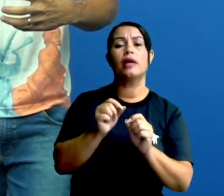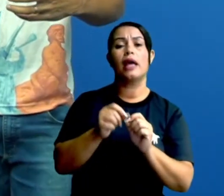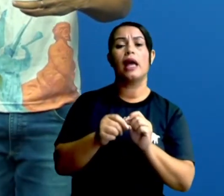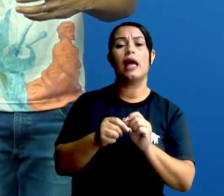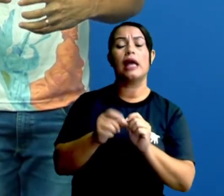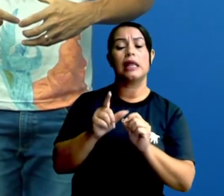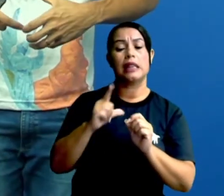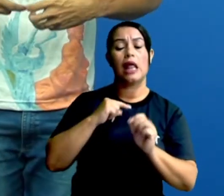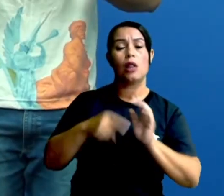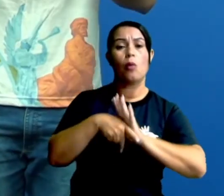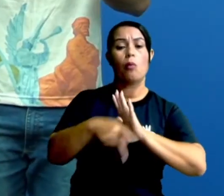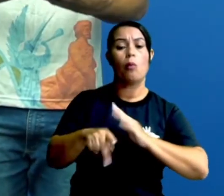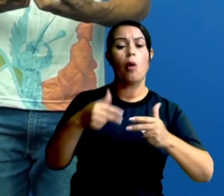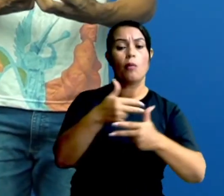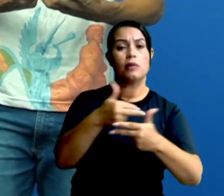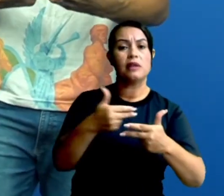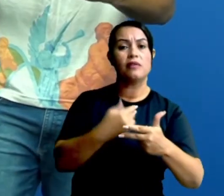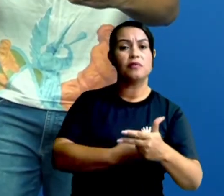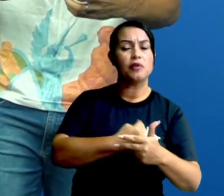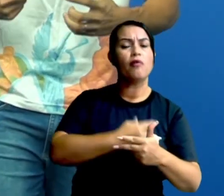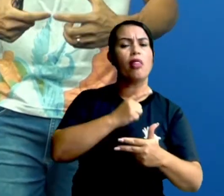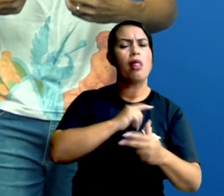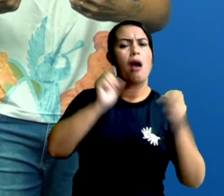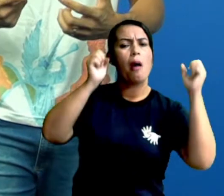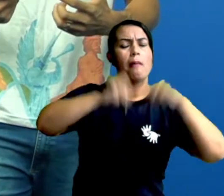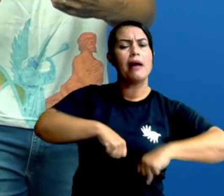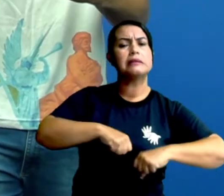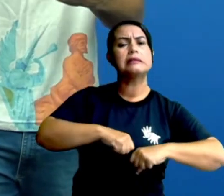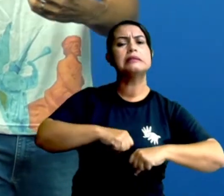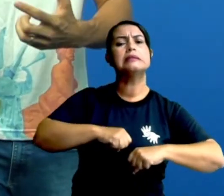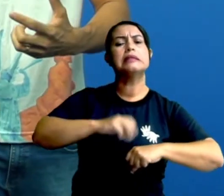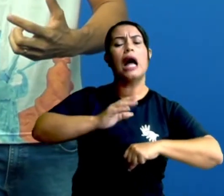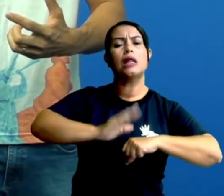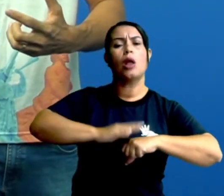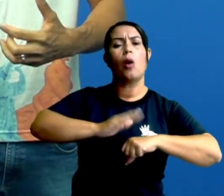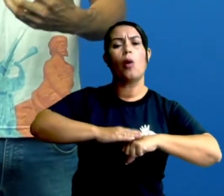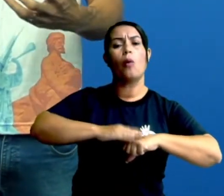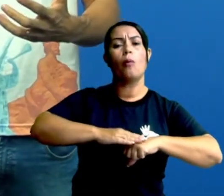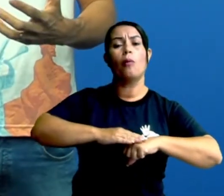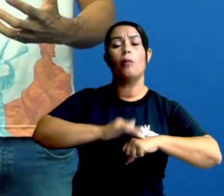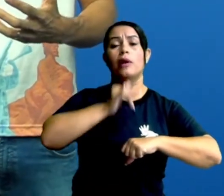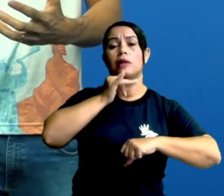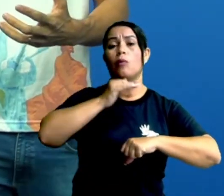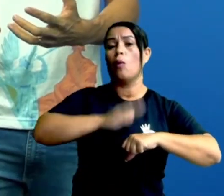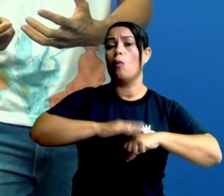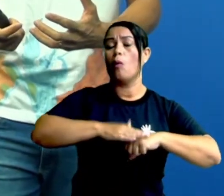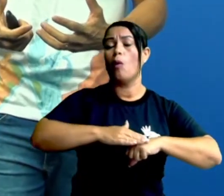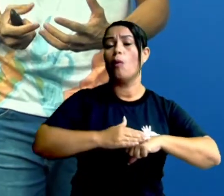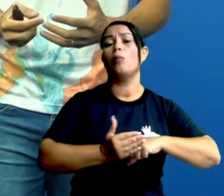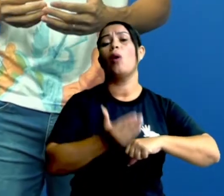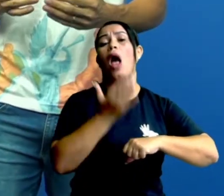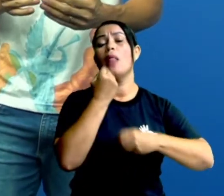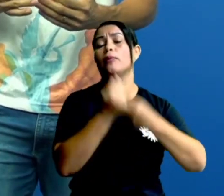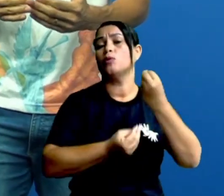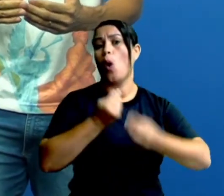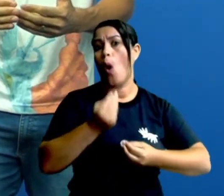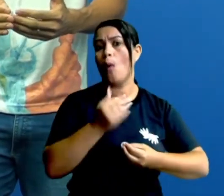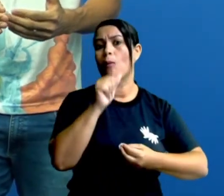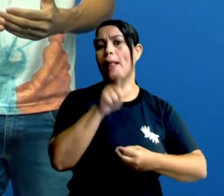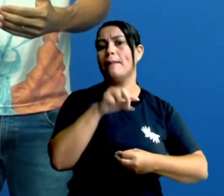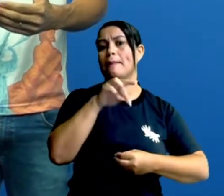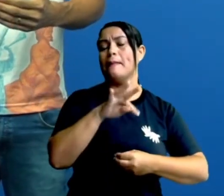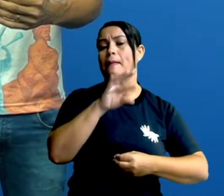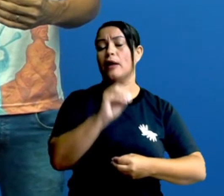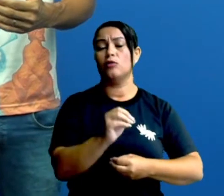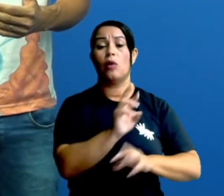ser vivo ele possui a capacidade de produzir o seu próprio alimento, tá certo?